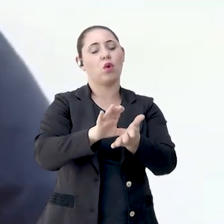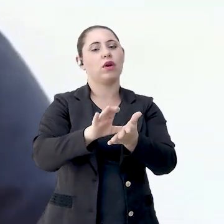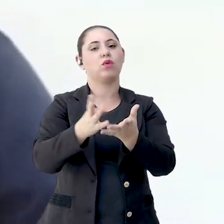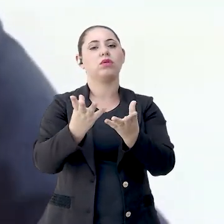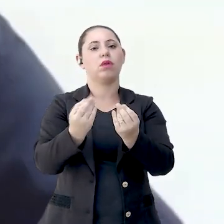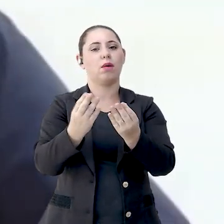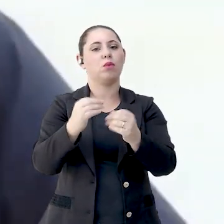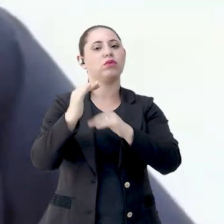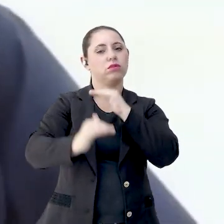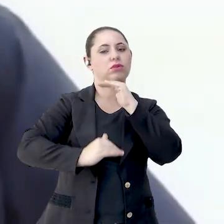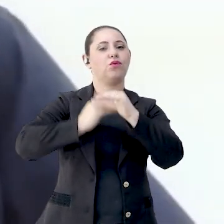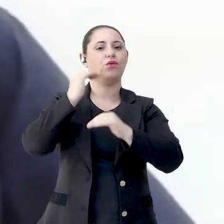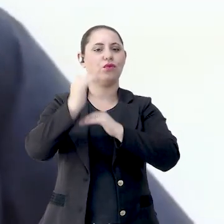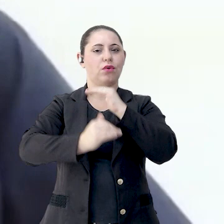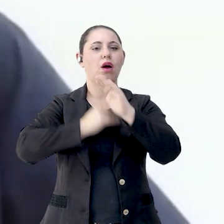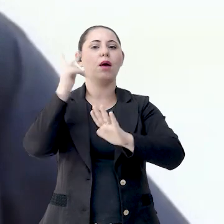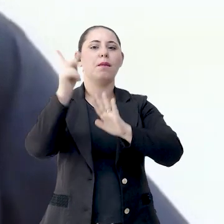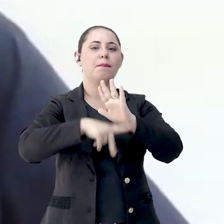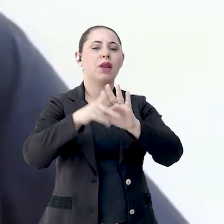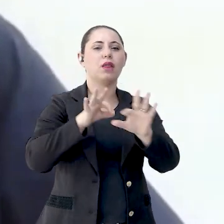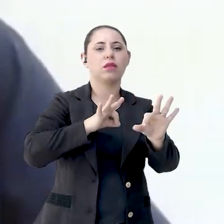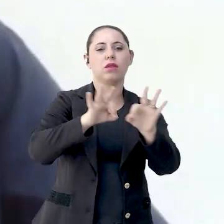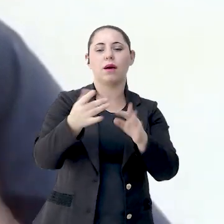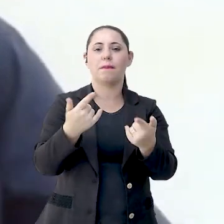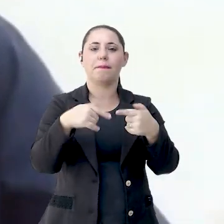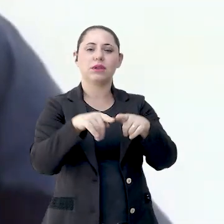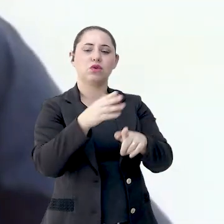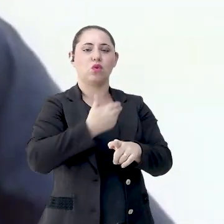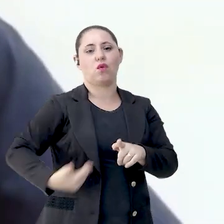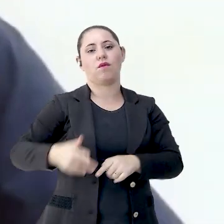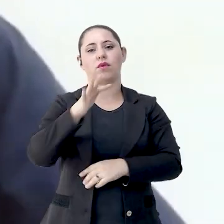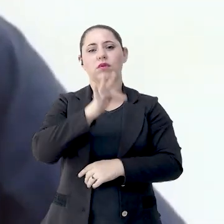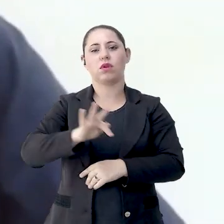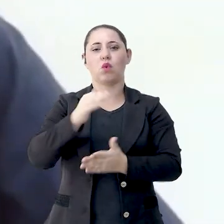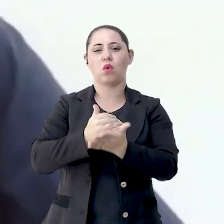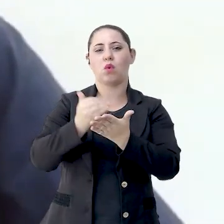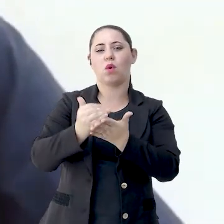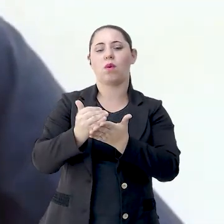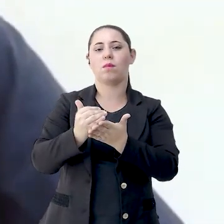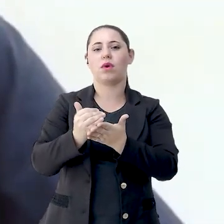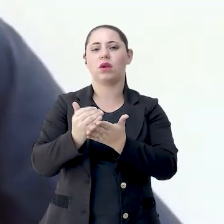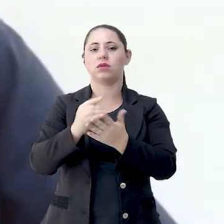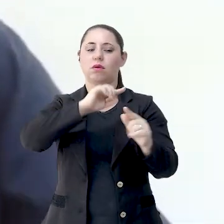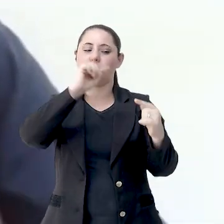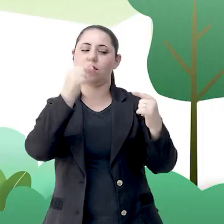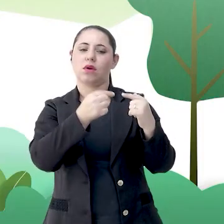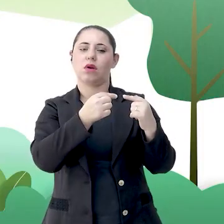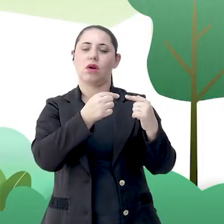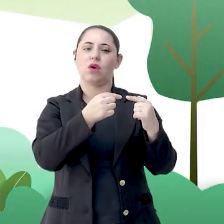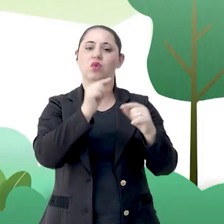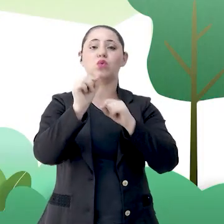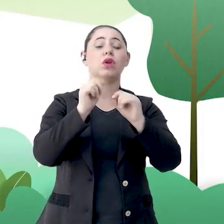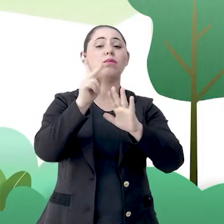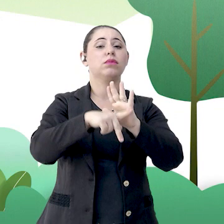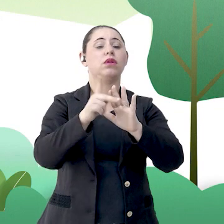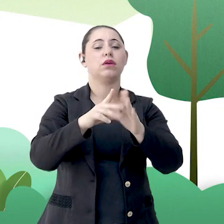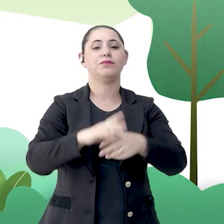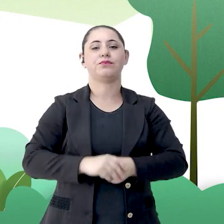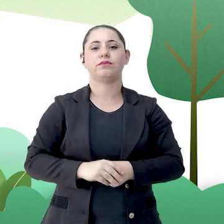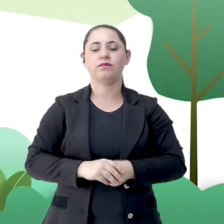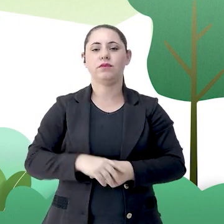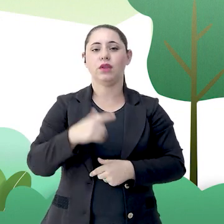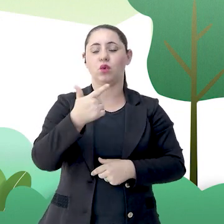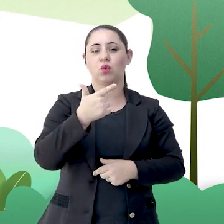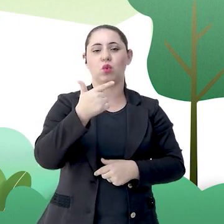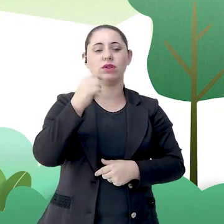desenvolvimento, através de outras parcerias com o governo federal, começam a ser direcionados através da estrutura de consórcio. Eu tenho 2 senadoras junto